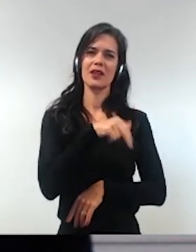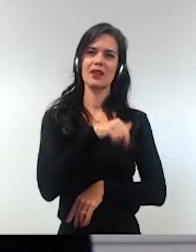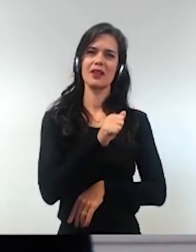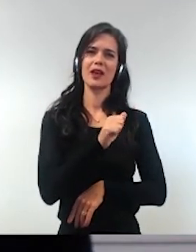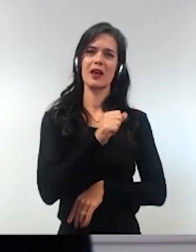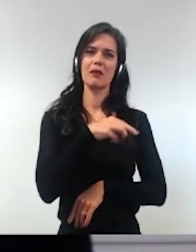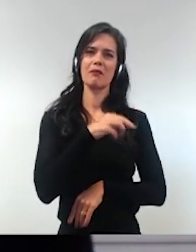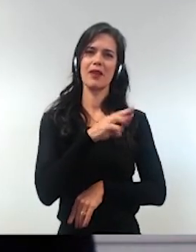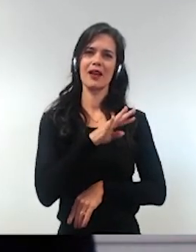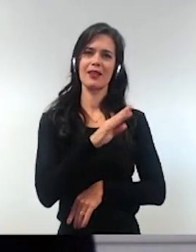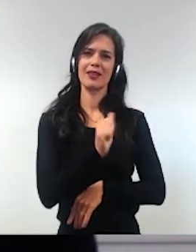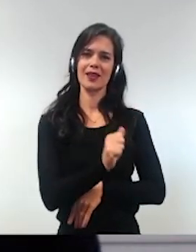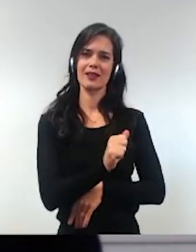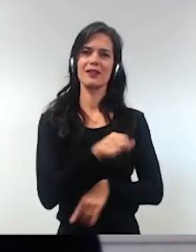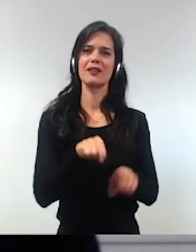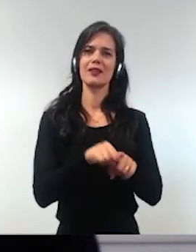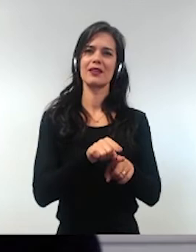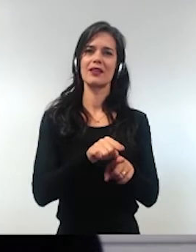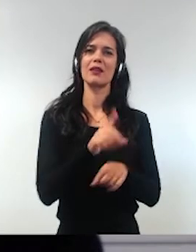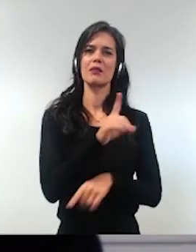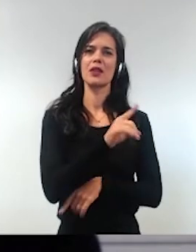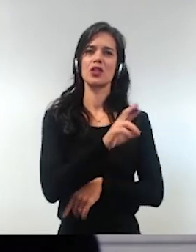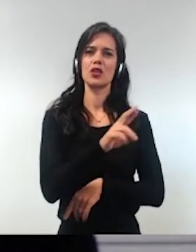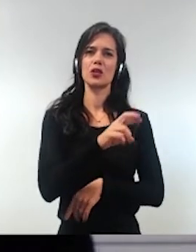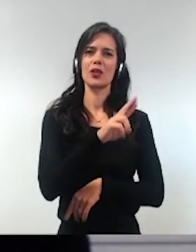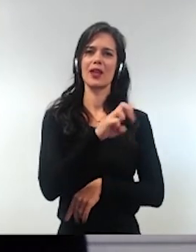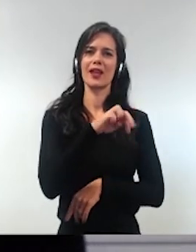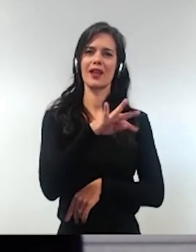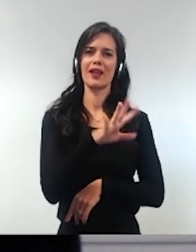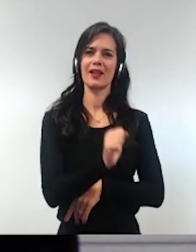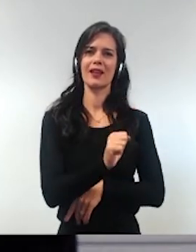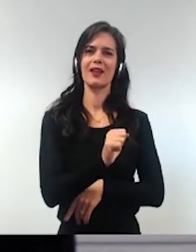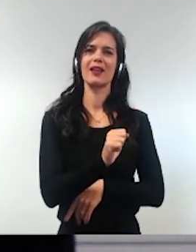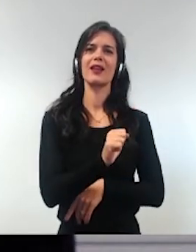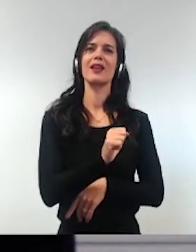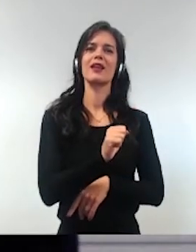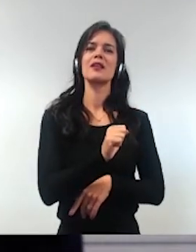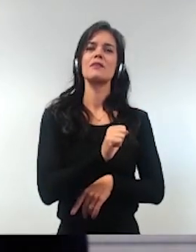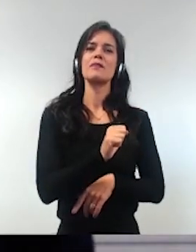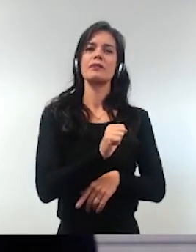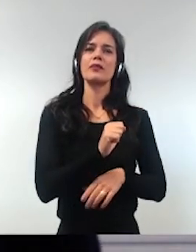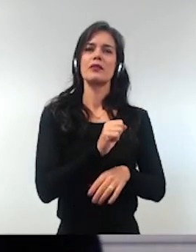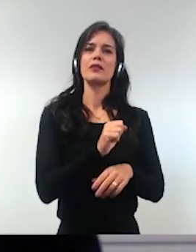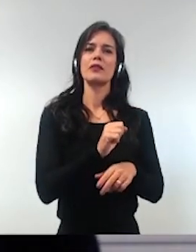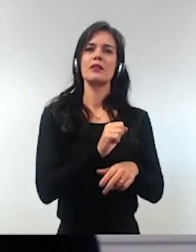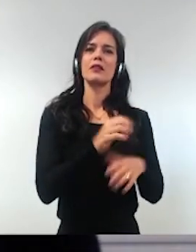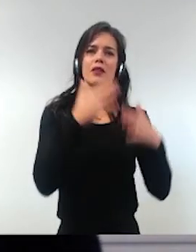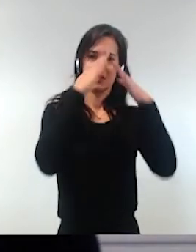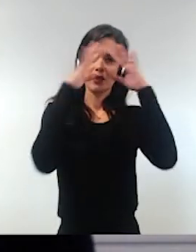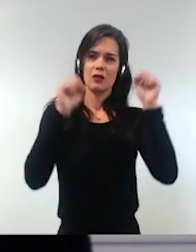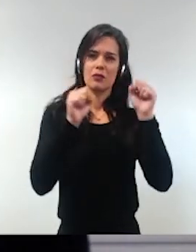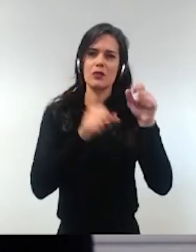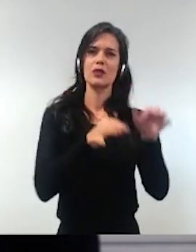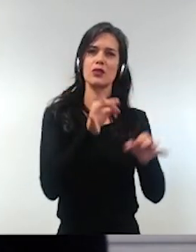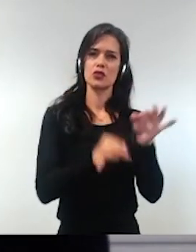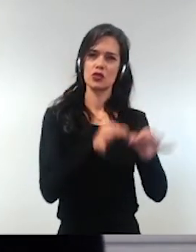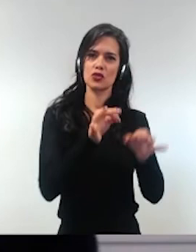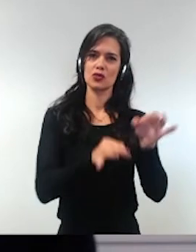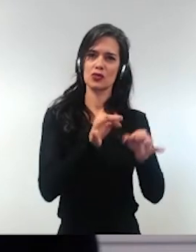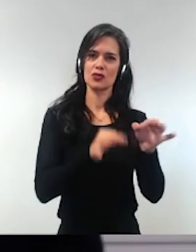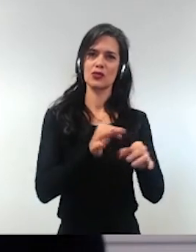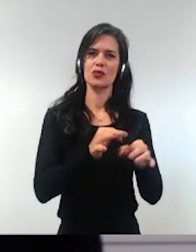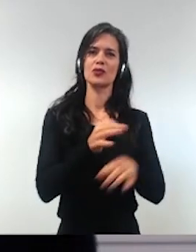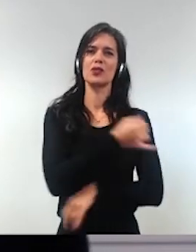e doutora Renata Gil, que é juíza do Tribunal de Justiça do Rio de Janeiro, e a primeira presidente